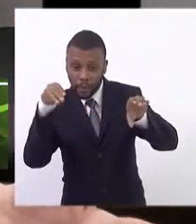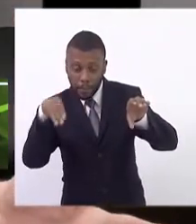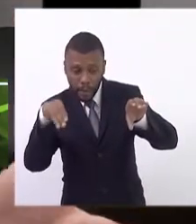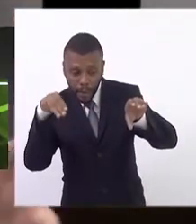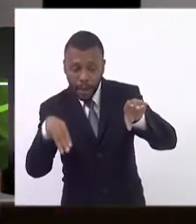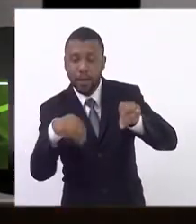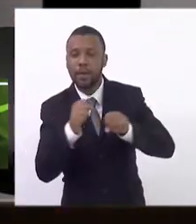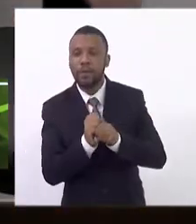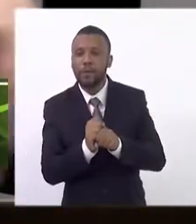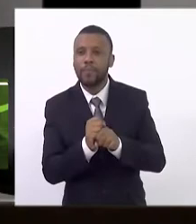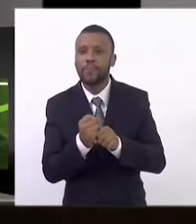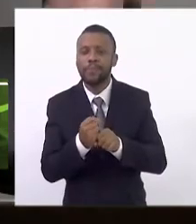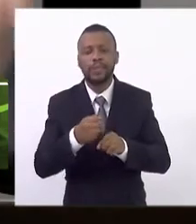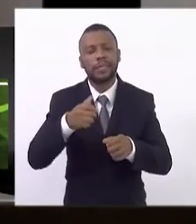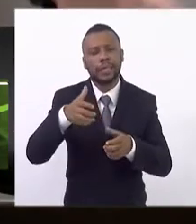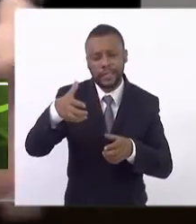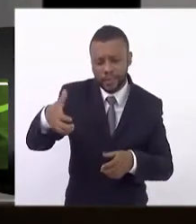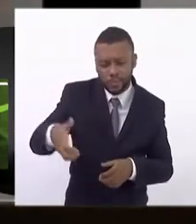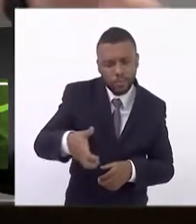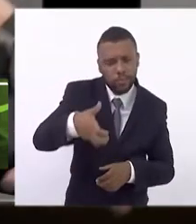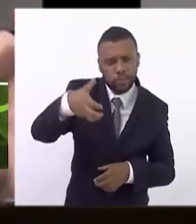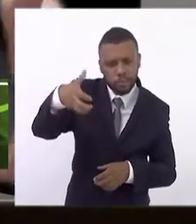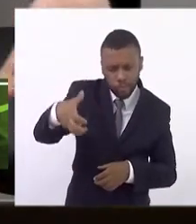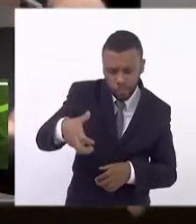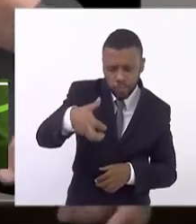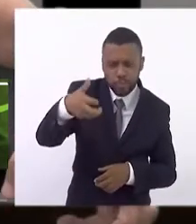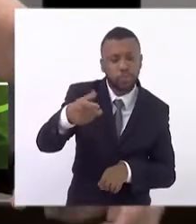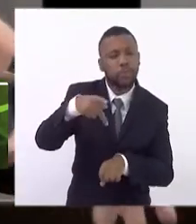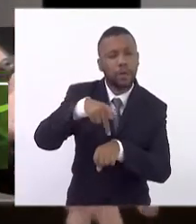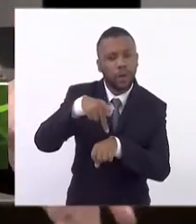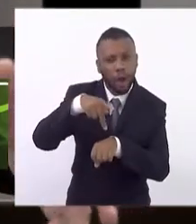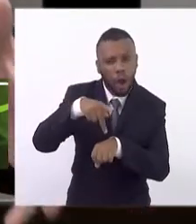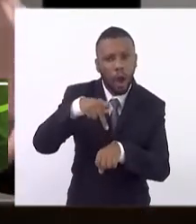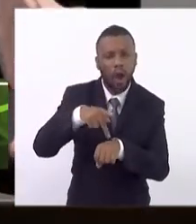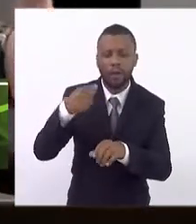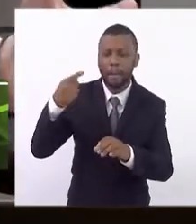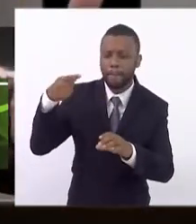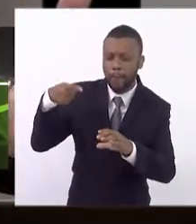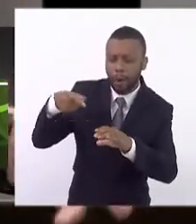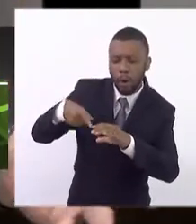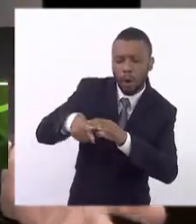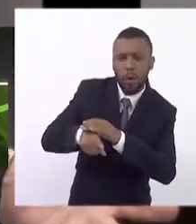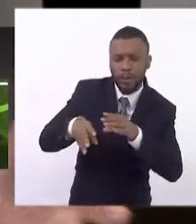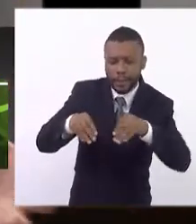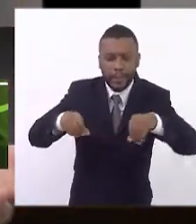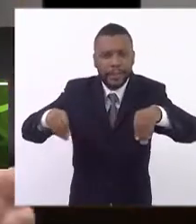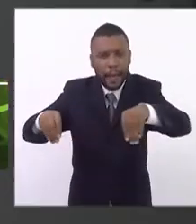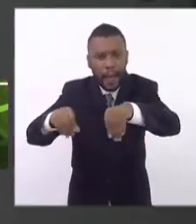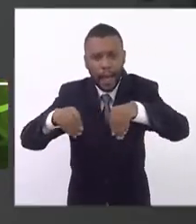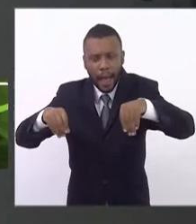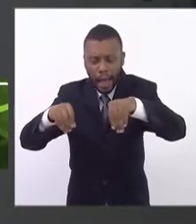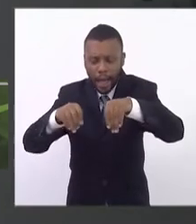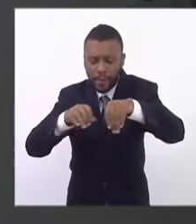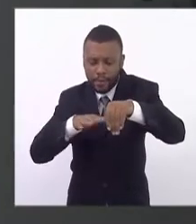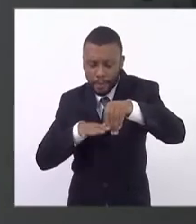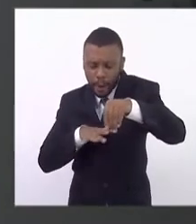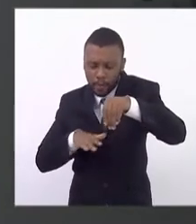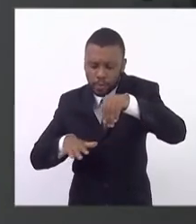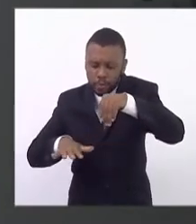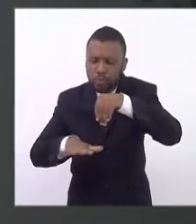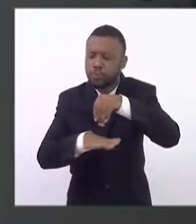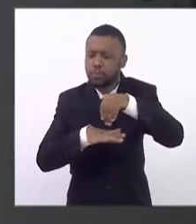shield, daquele tatuzão que vai lá por baixo da terra. É uma obra de grande vulto.